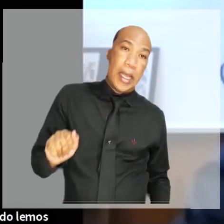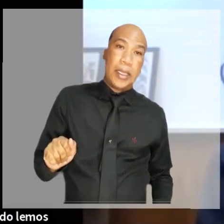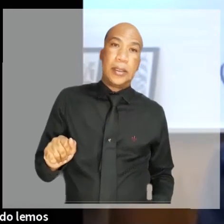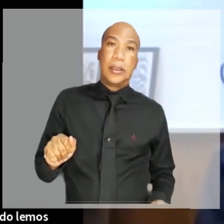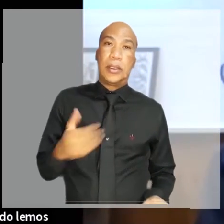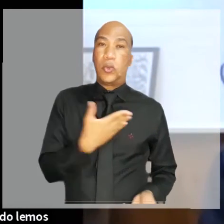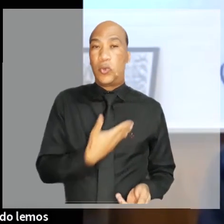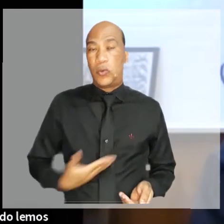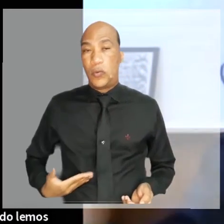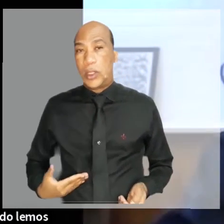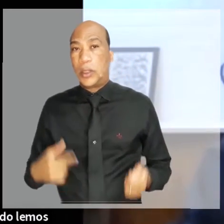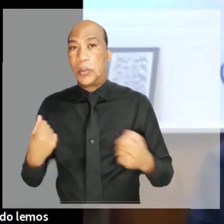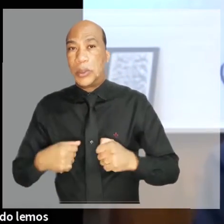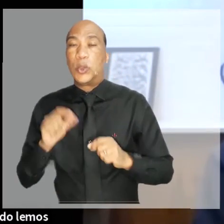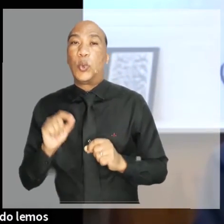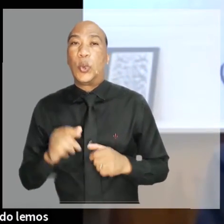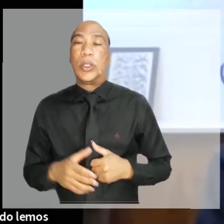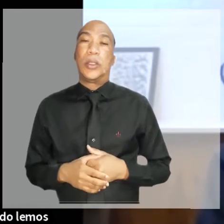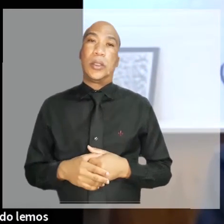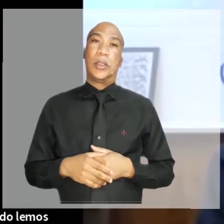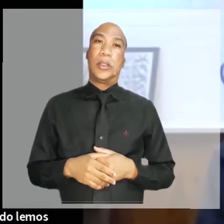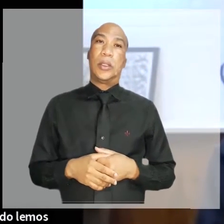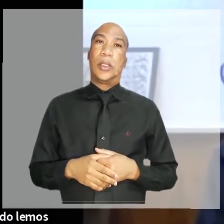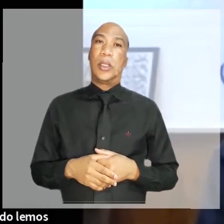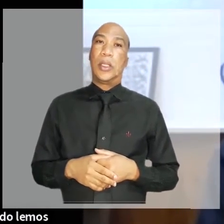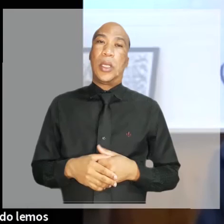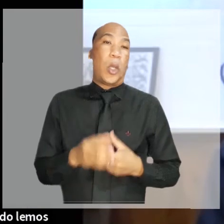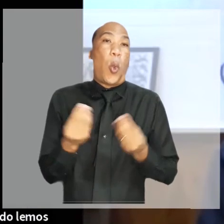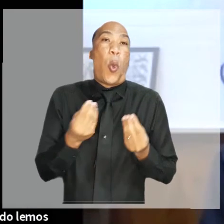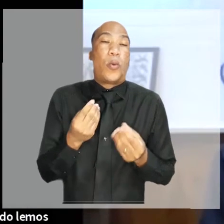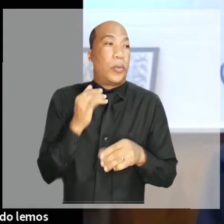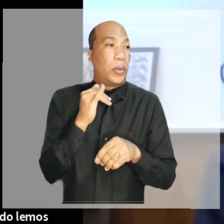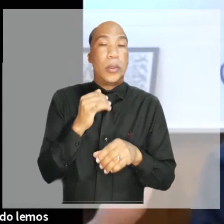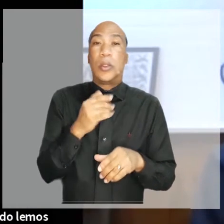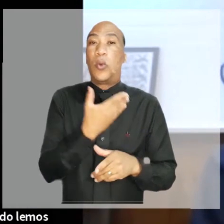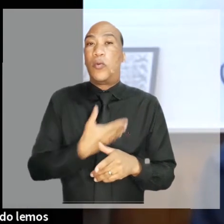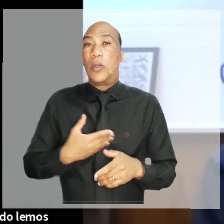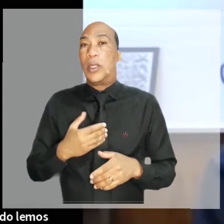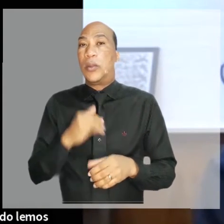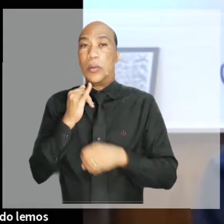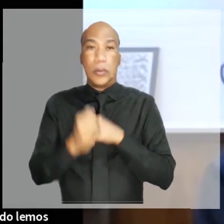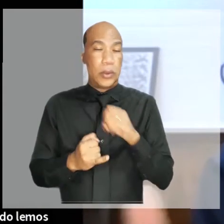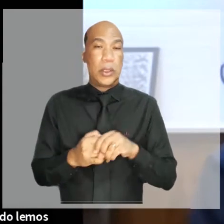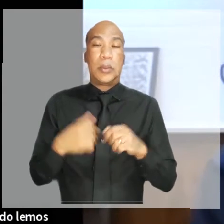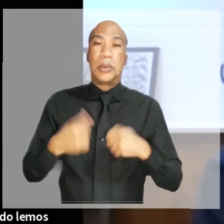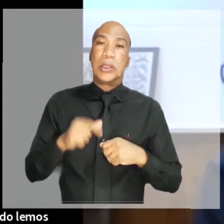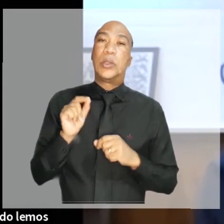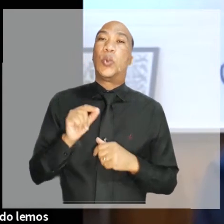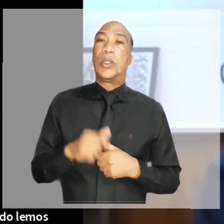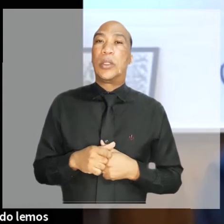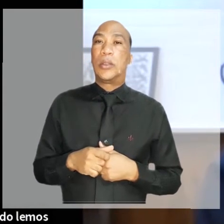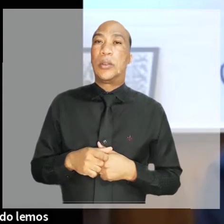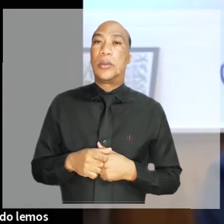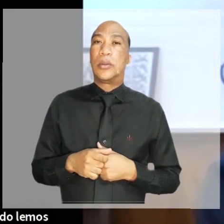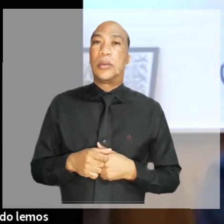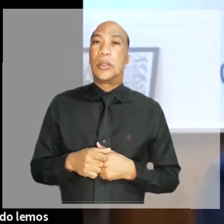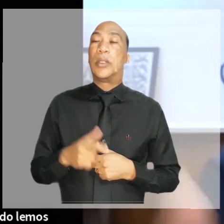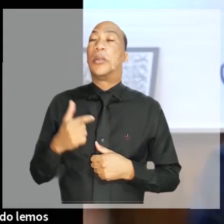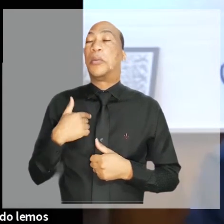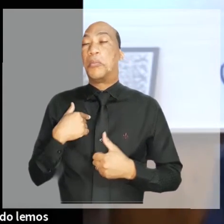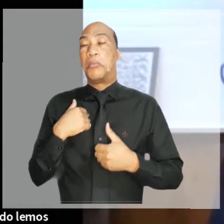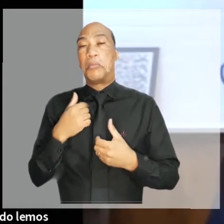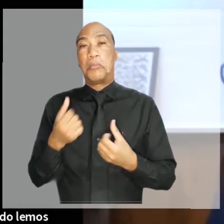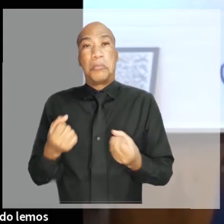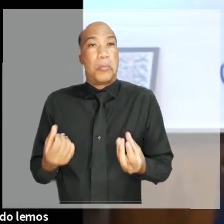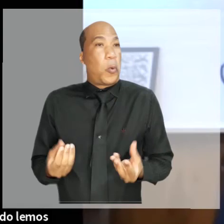fosse um manual de navegação do momento que a gente está hoje, quais as ferramentas que a gente pode